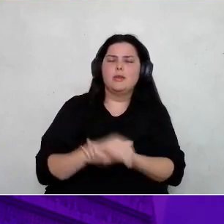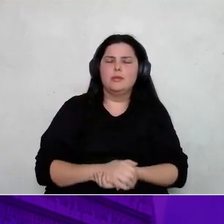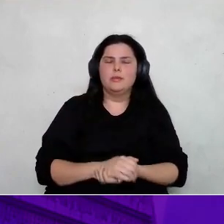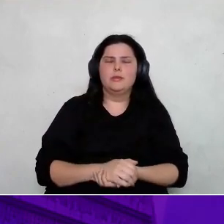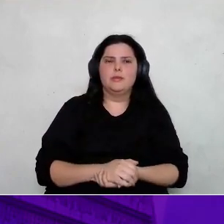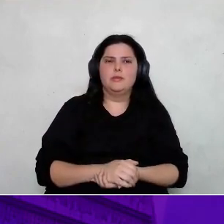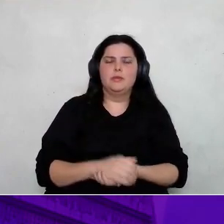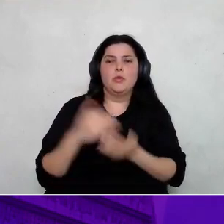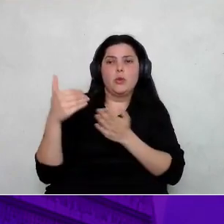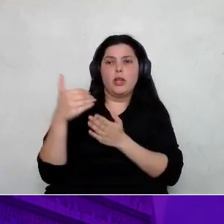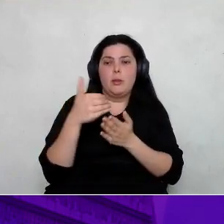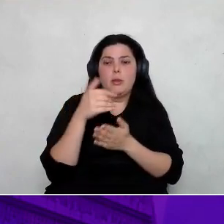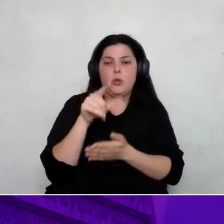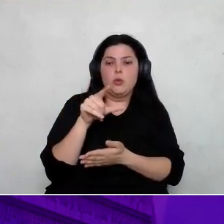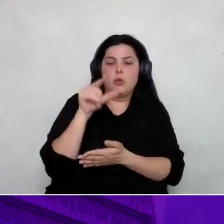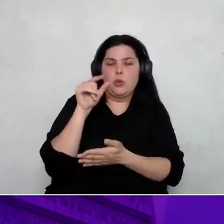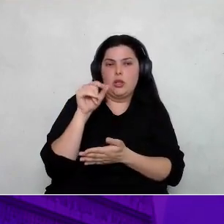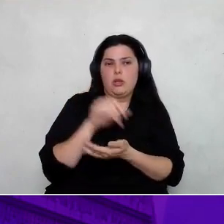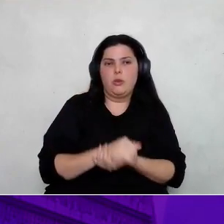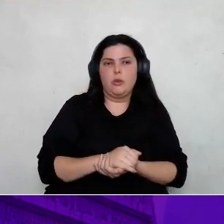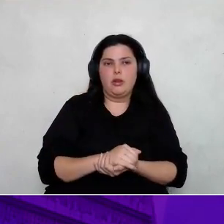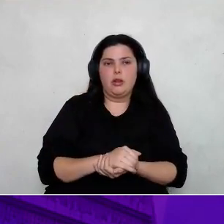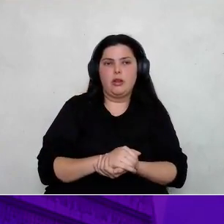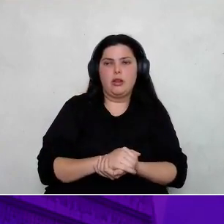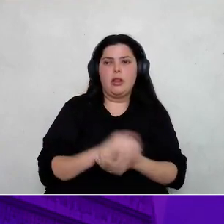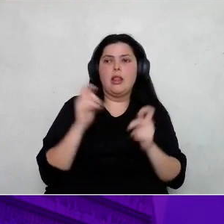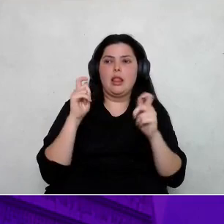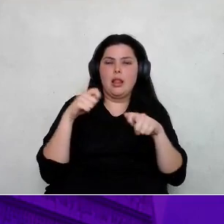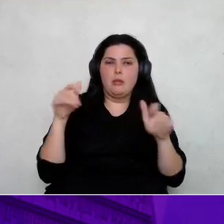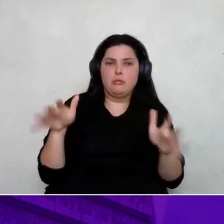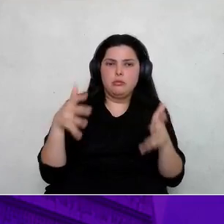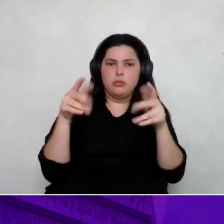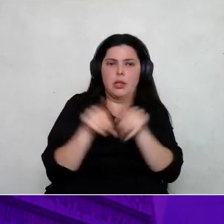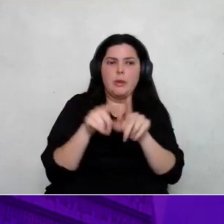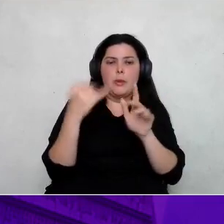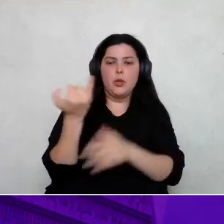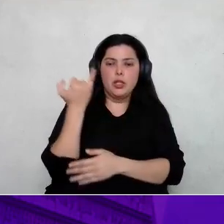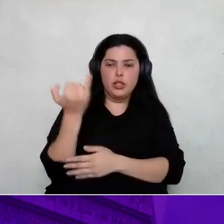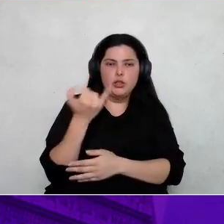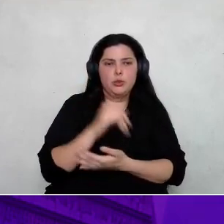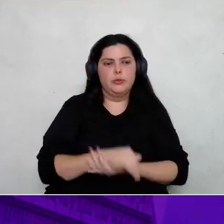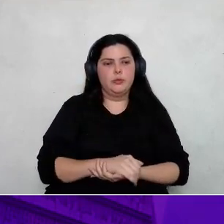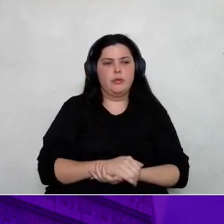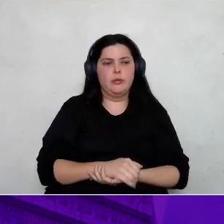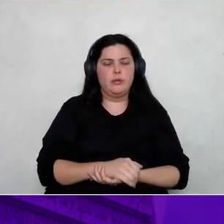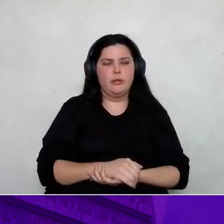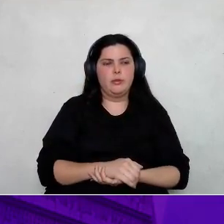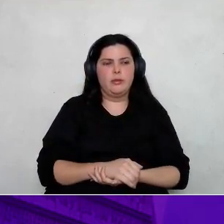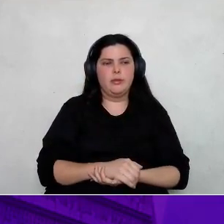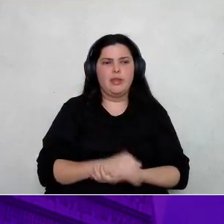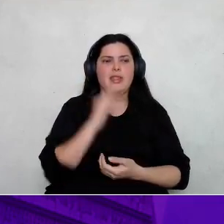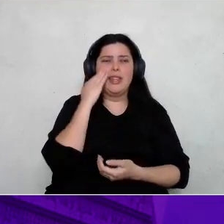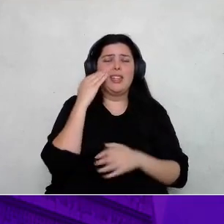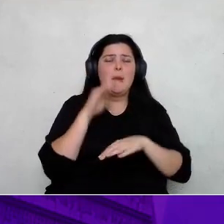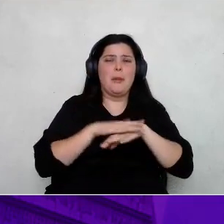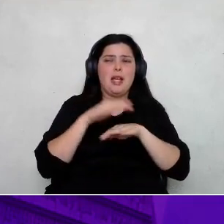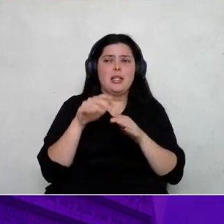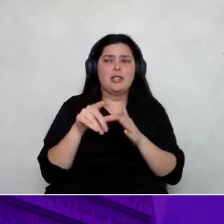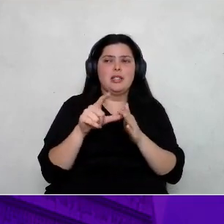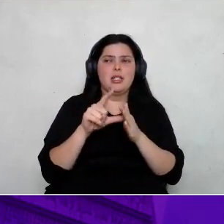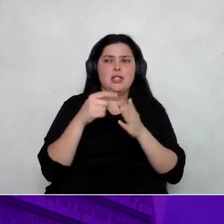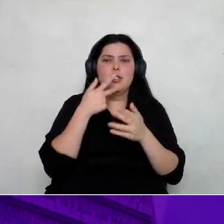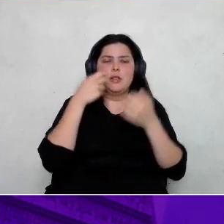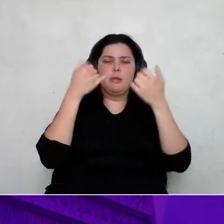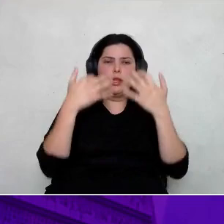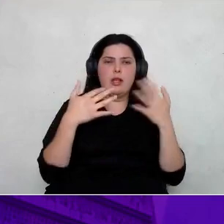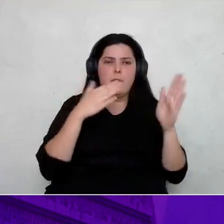você escolheu, ele é sustentável e significativo. Vamos explorar um pouco mais isso antes da gente entrar efetivamente para a parte